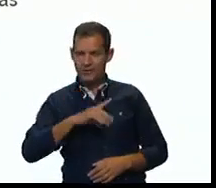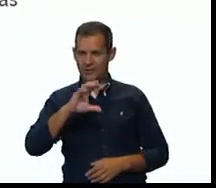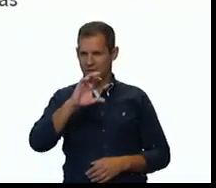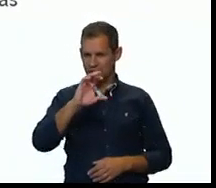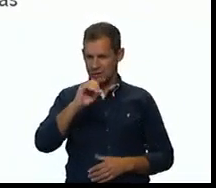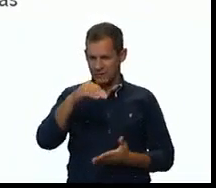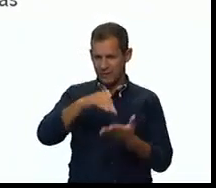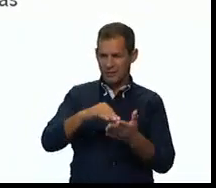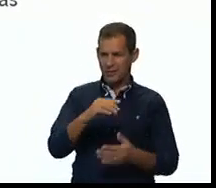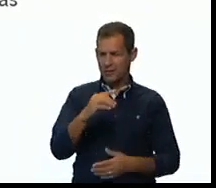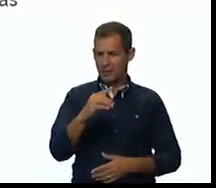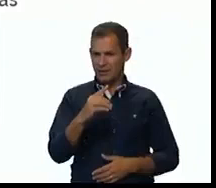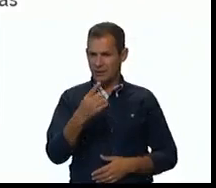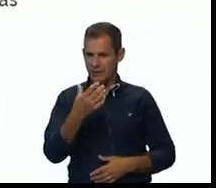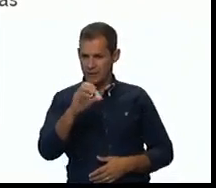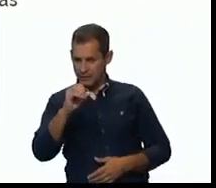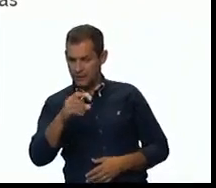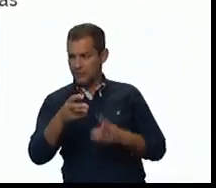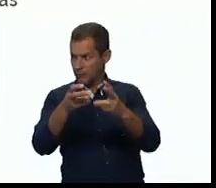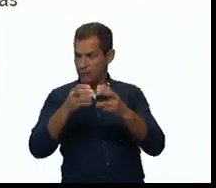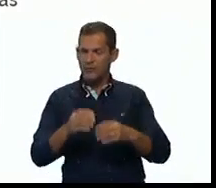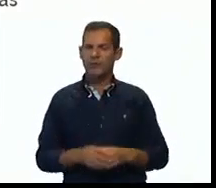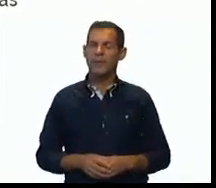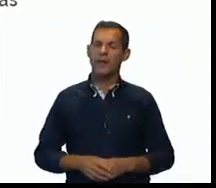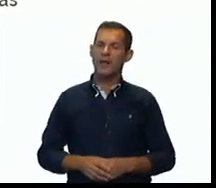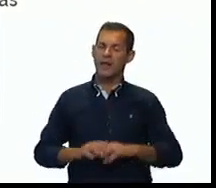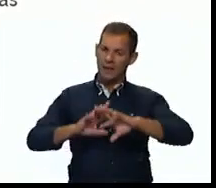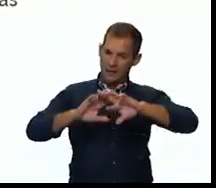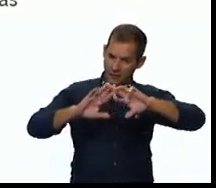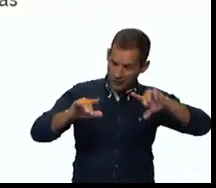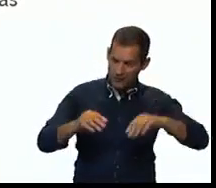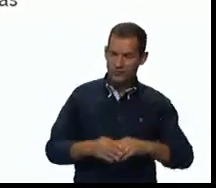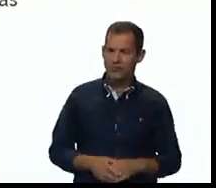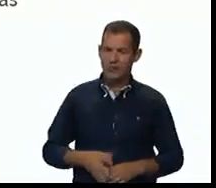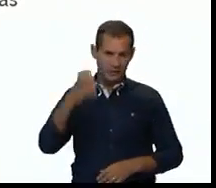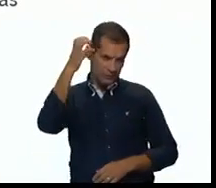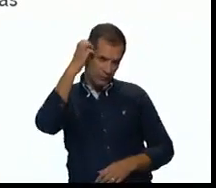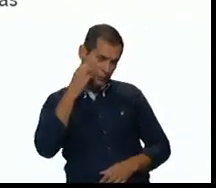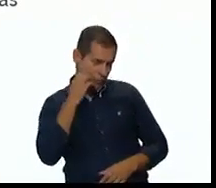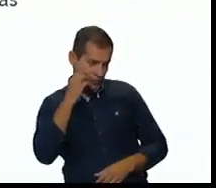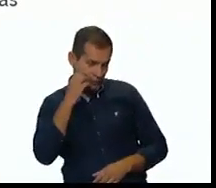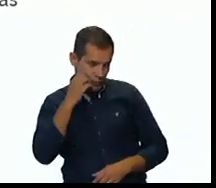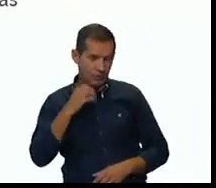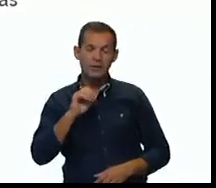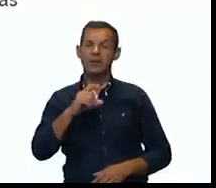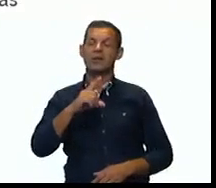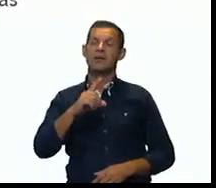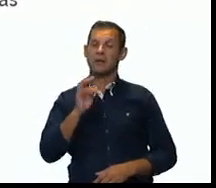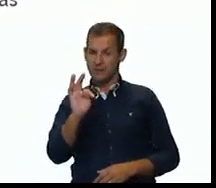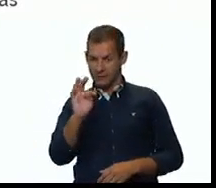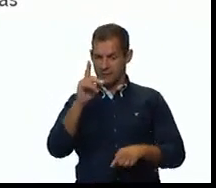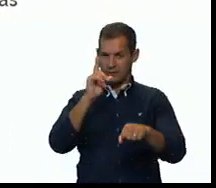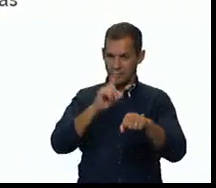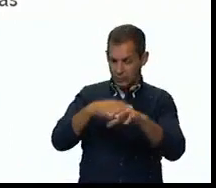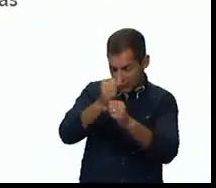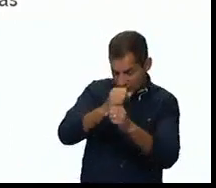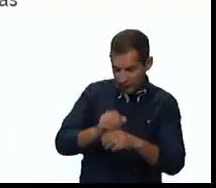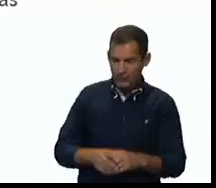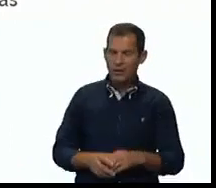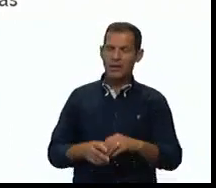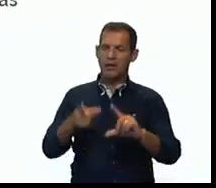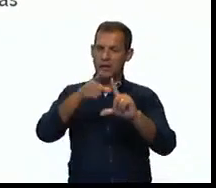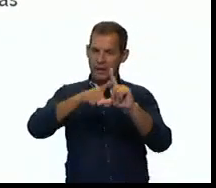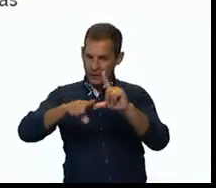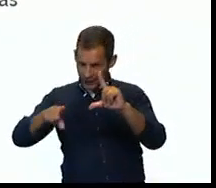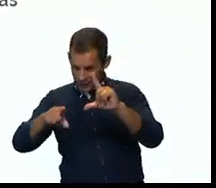0 a 10 anos. Então, você descobriu a variação do lucro, onde T é o tempo em anos e L'